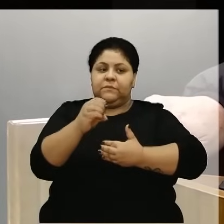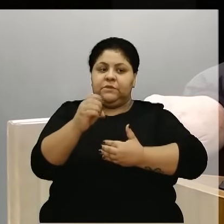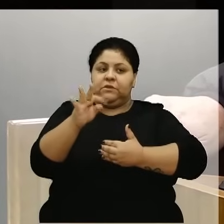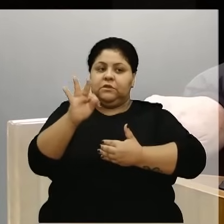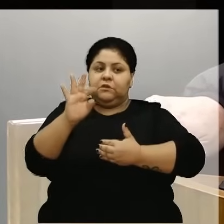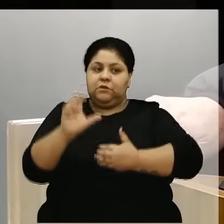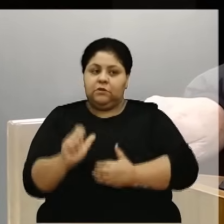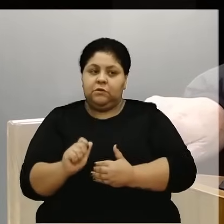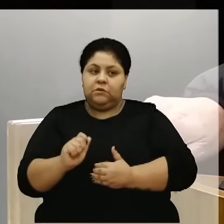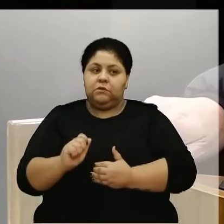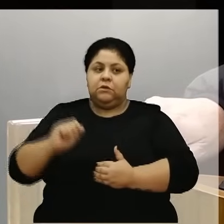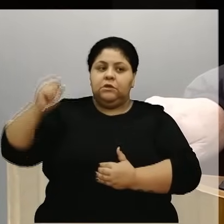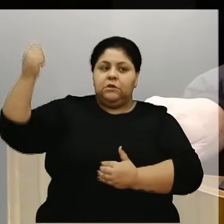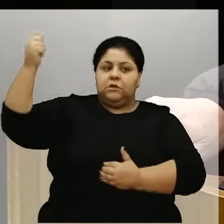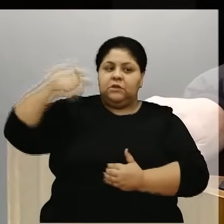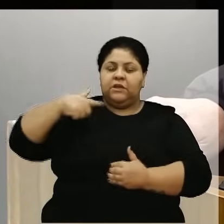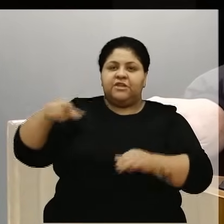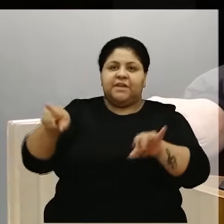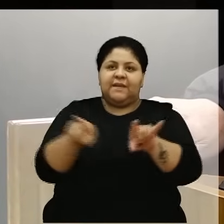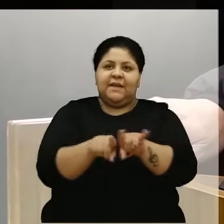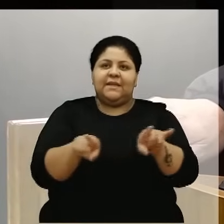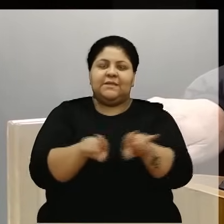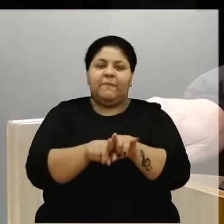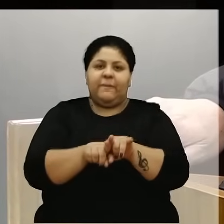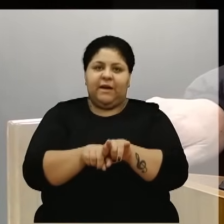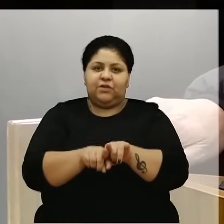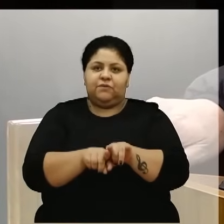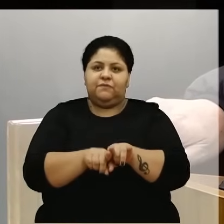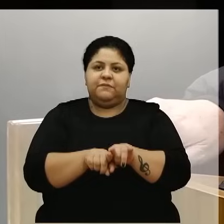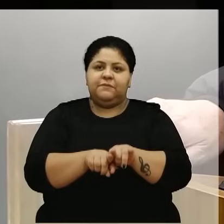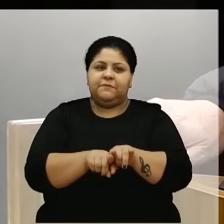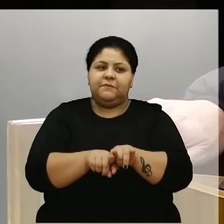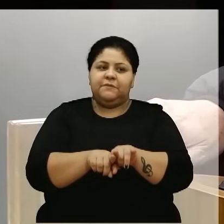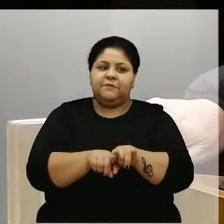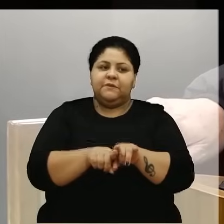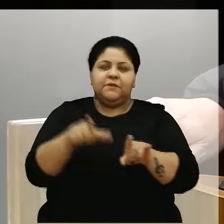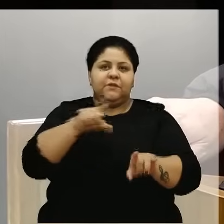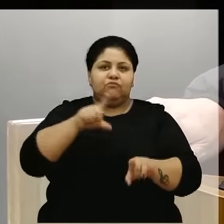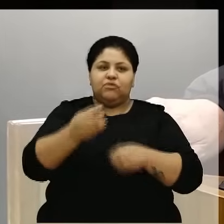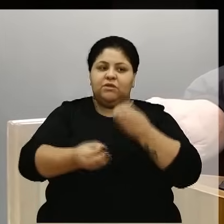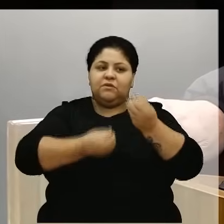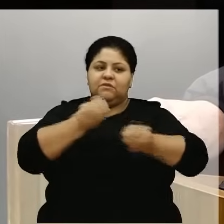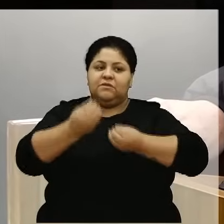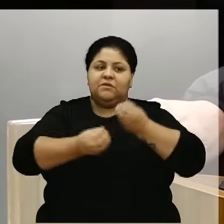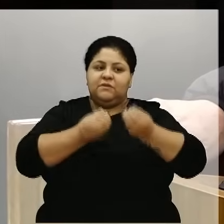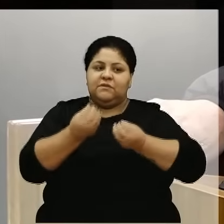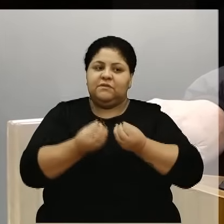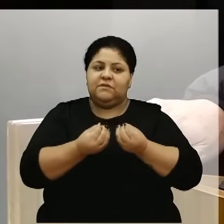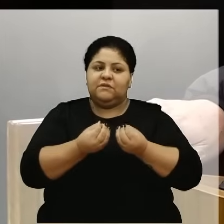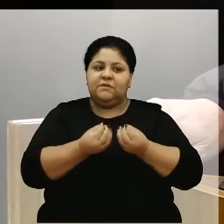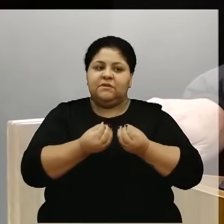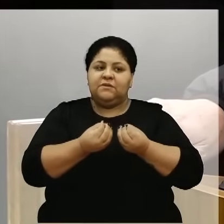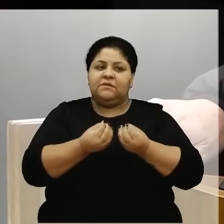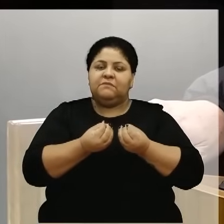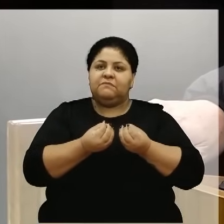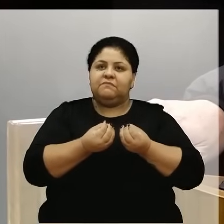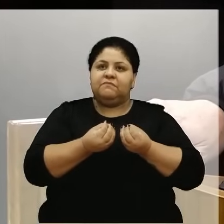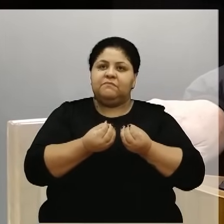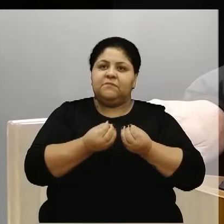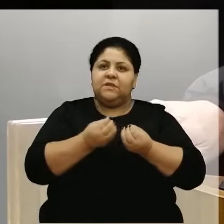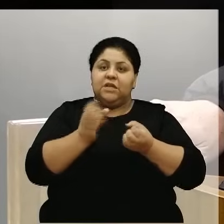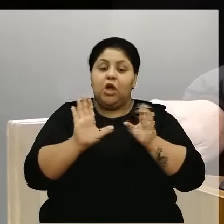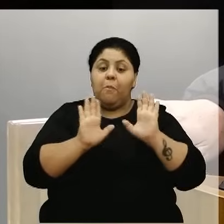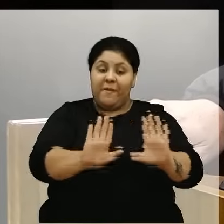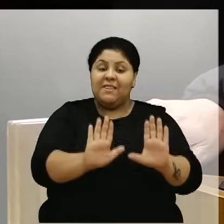adutora, ela passa de 50 a 55 graus. Ou seja, é impossível, com o solo do jeito que está, a gente segurar esse